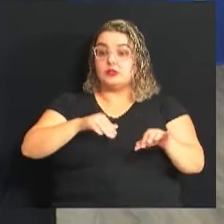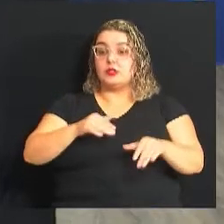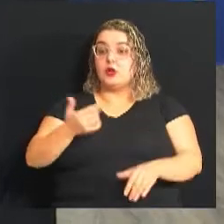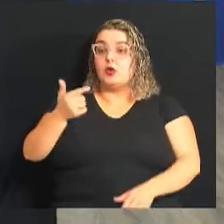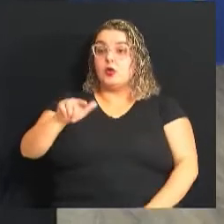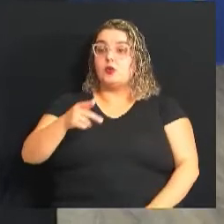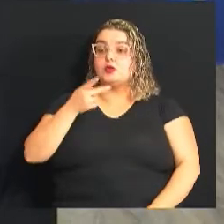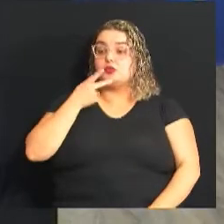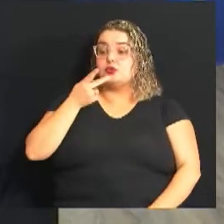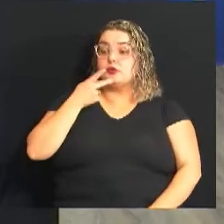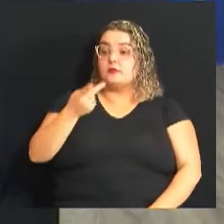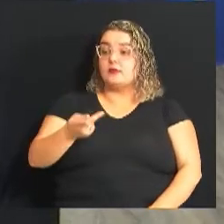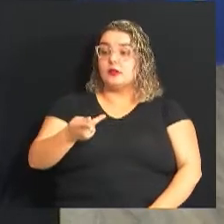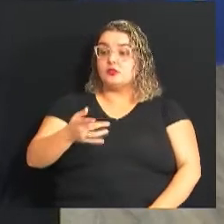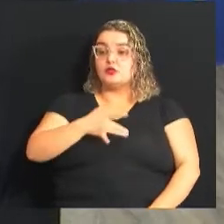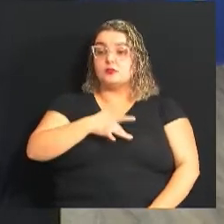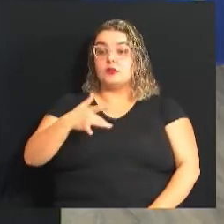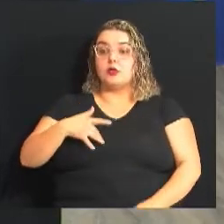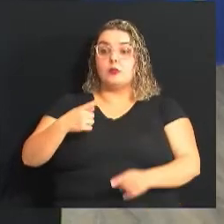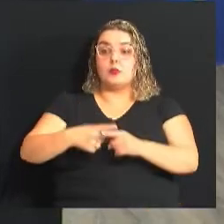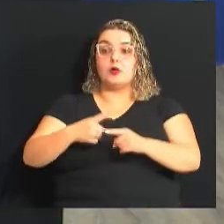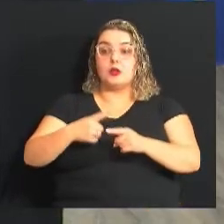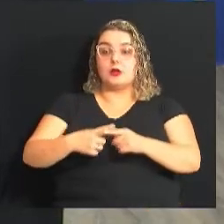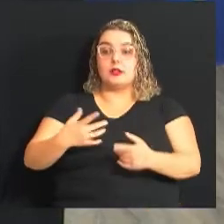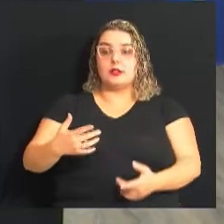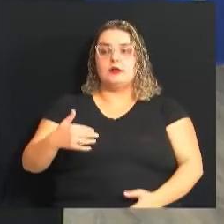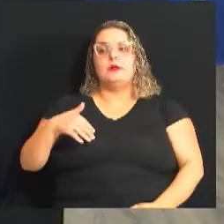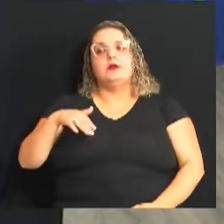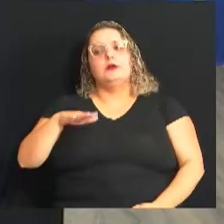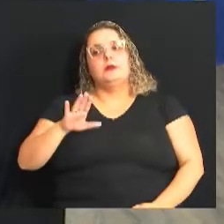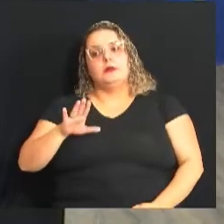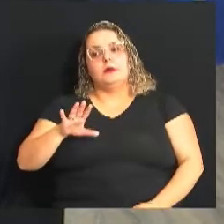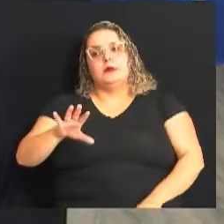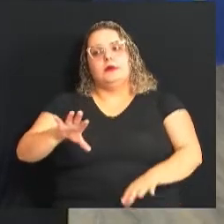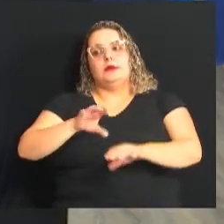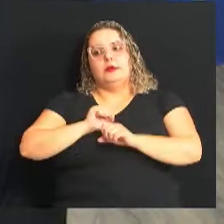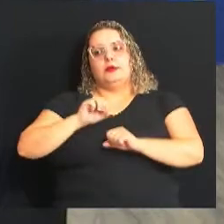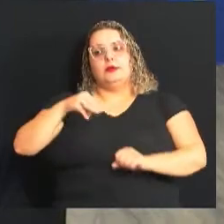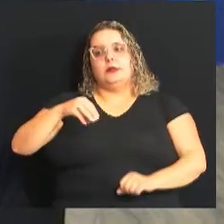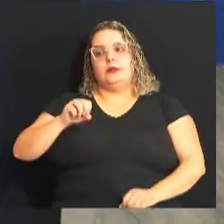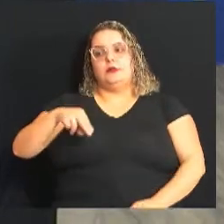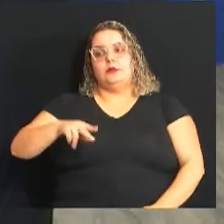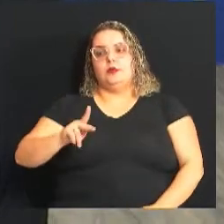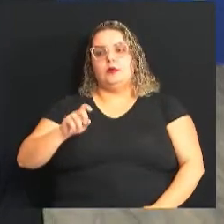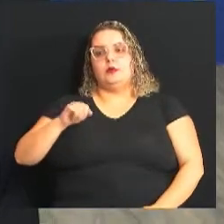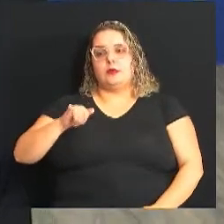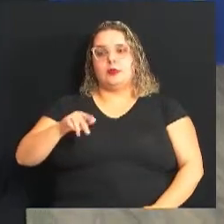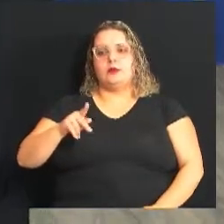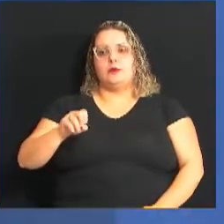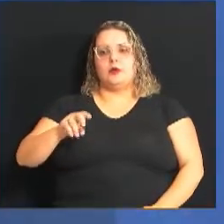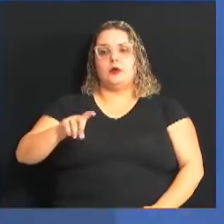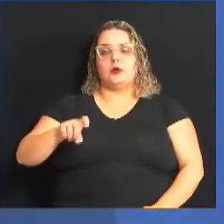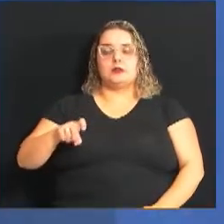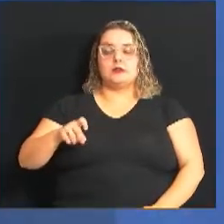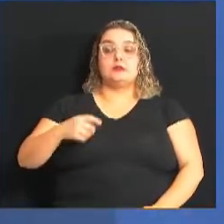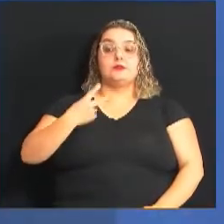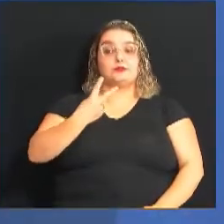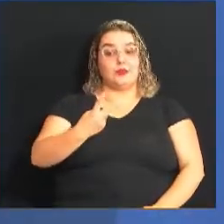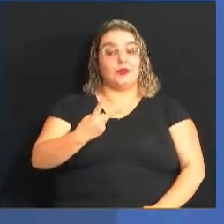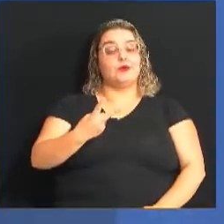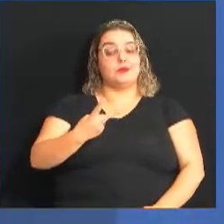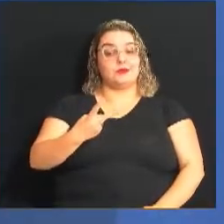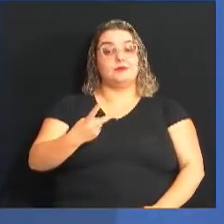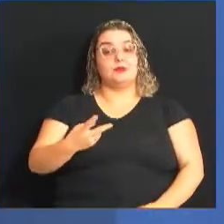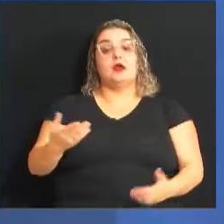sobre saúde porque a cidade registrou mais Asus da mão Caicó dois casos e com isso Campinas